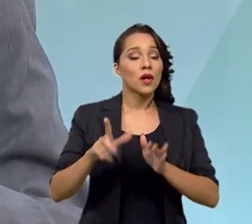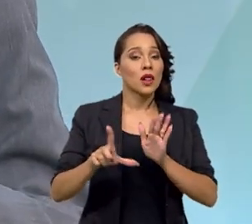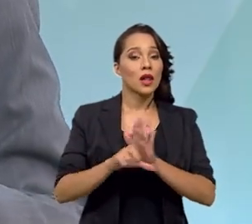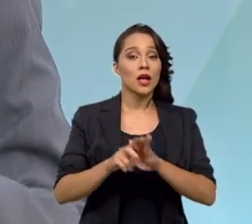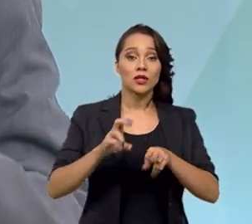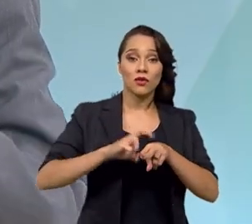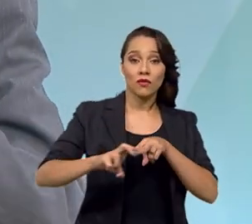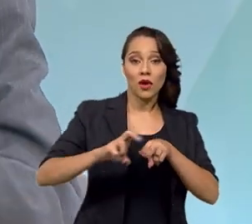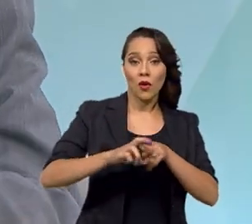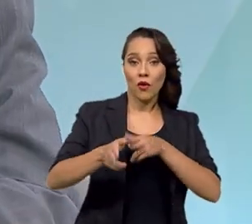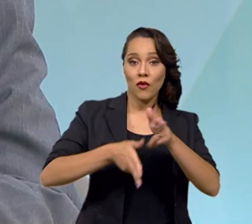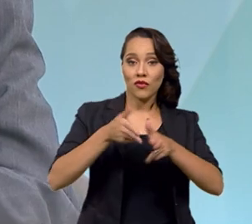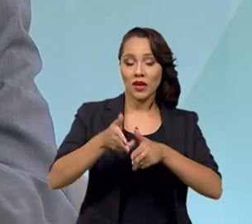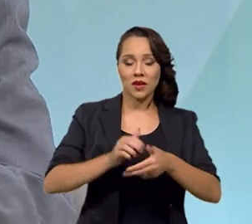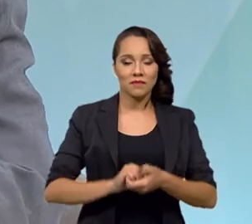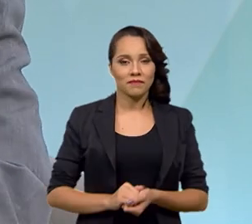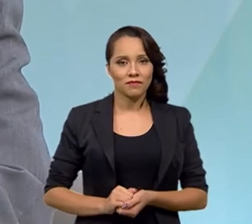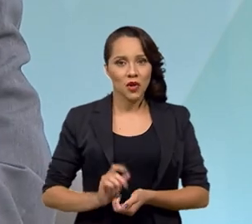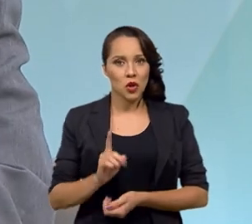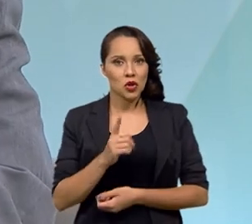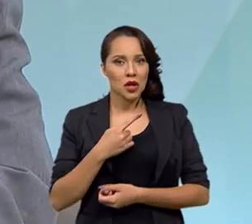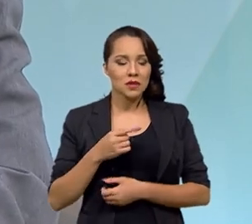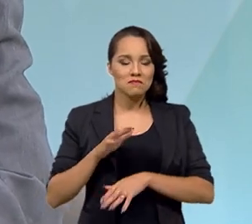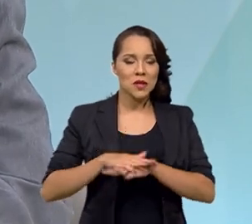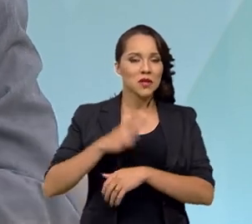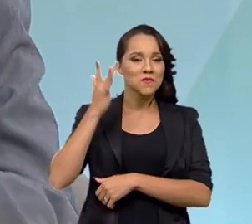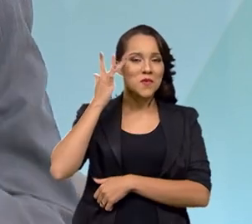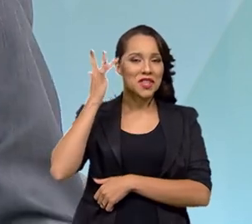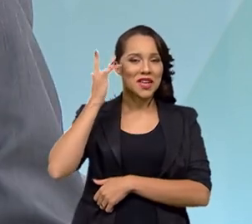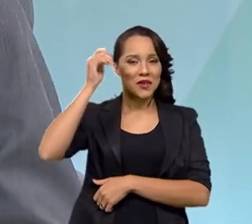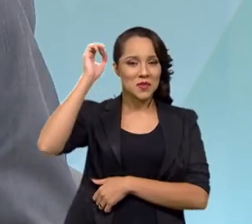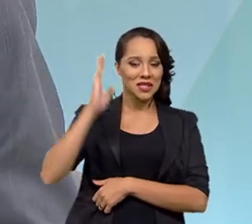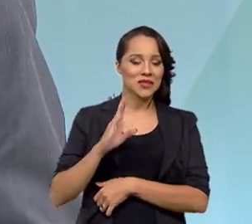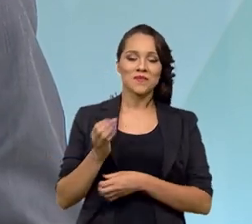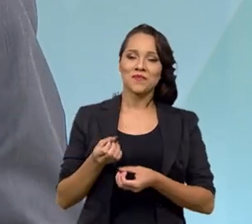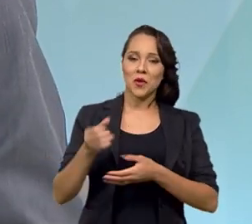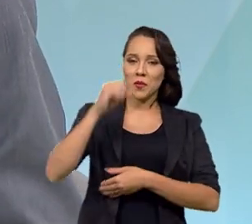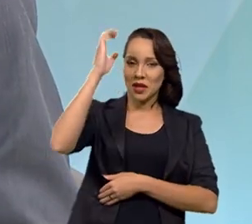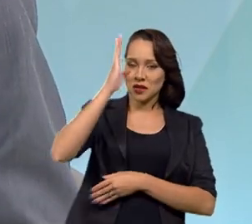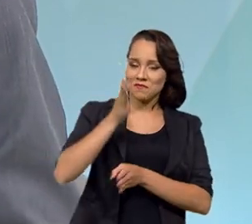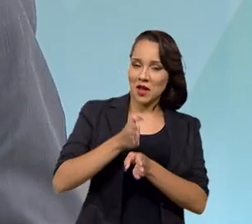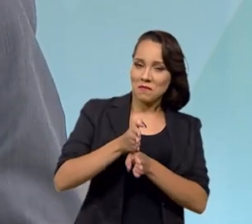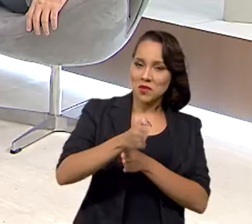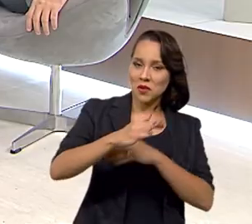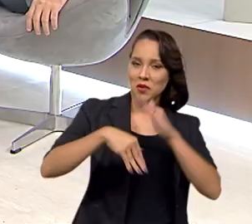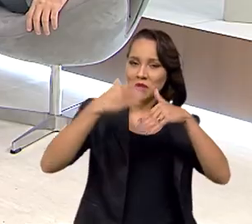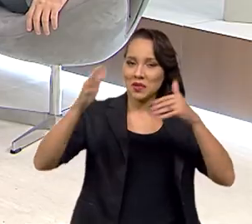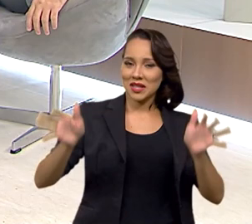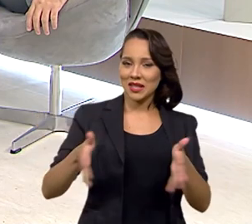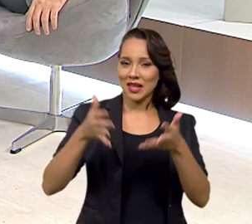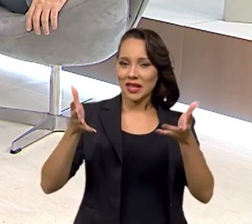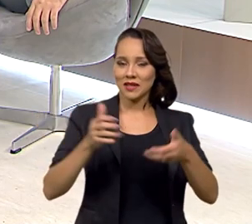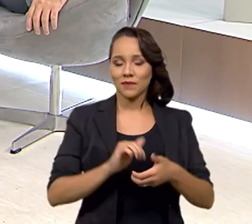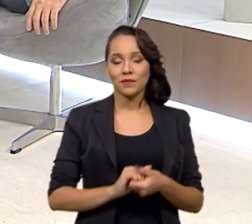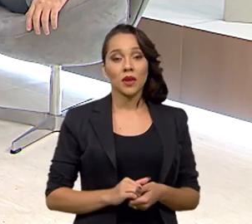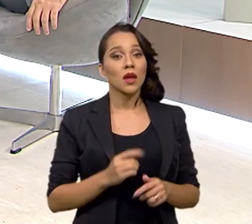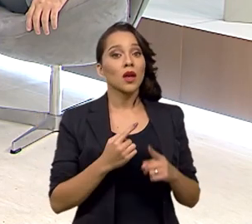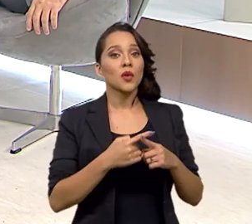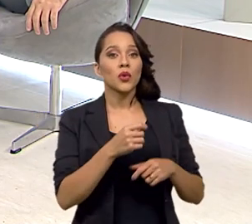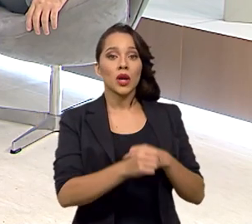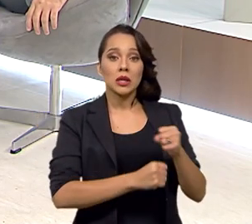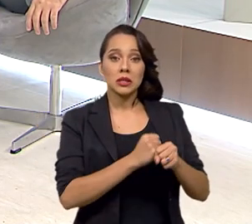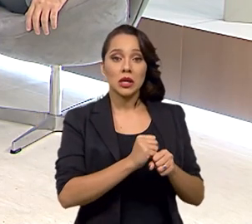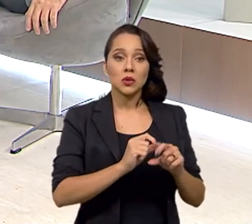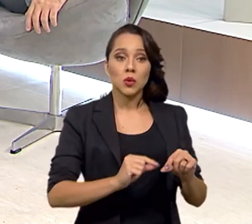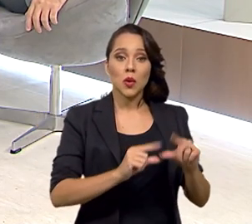concessões nós estamos modernizando o Brasil e colocando o Brasil no caminho da prosperidade e porque esse